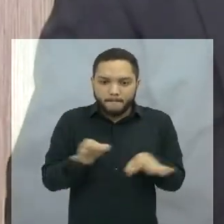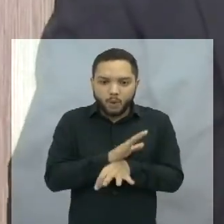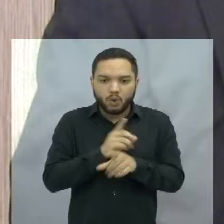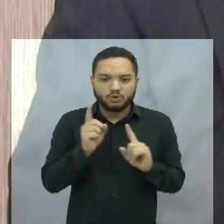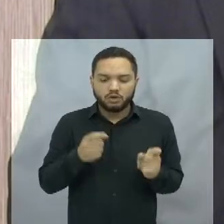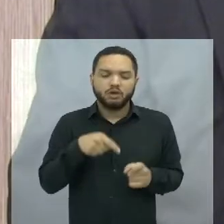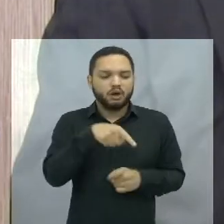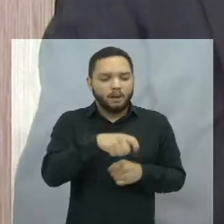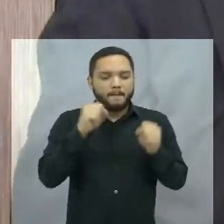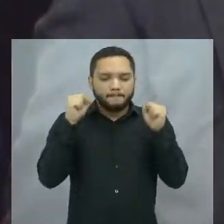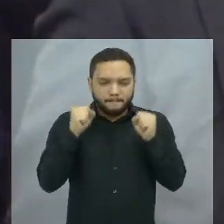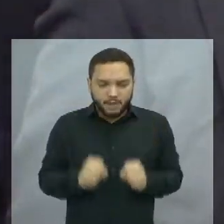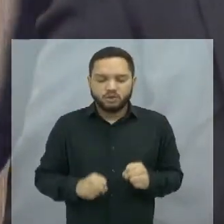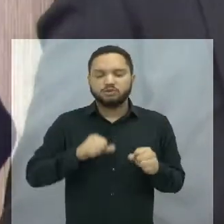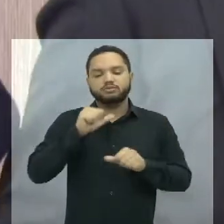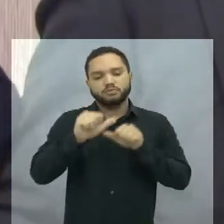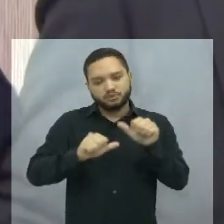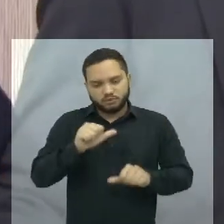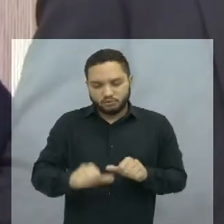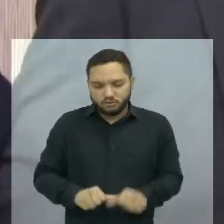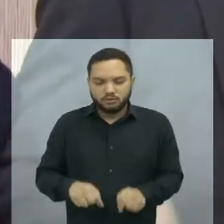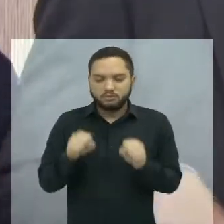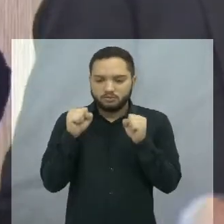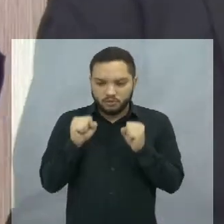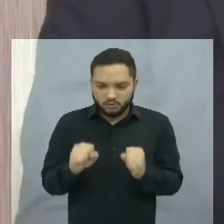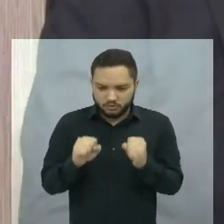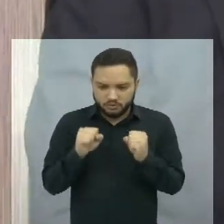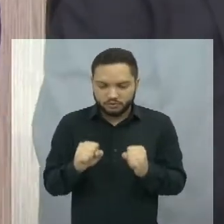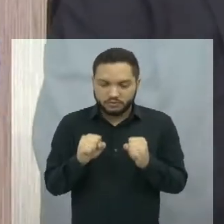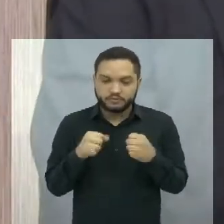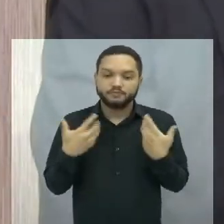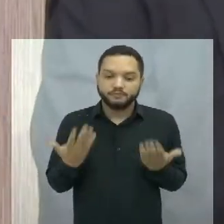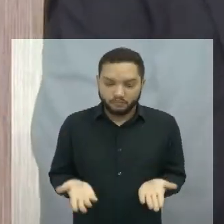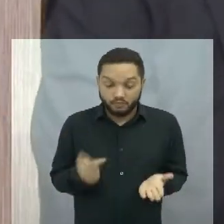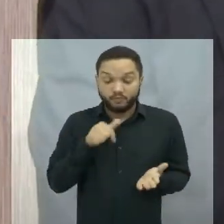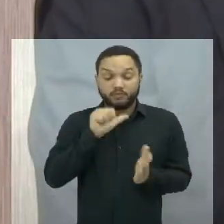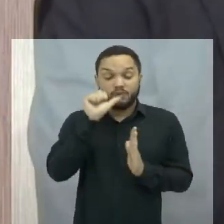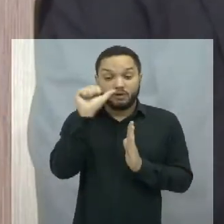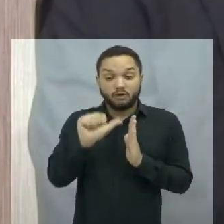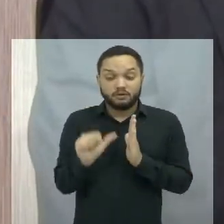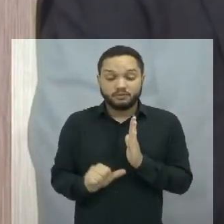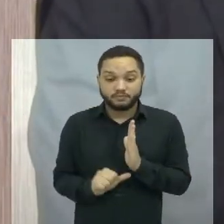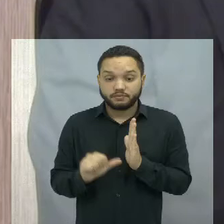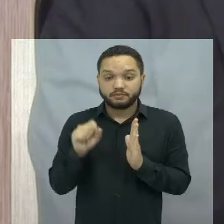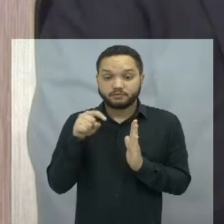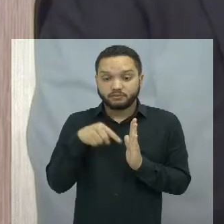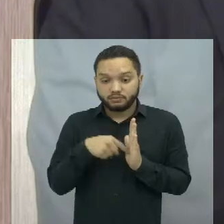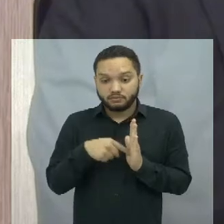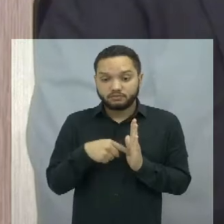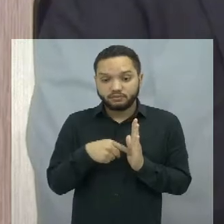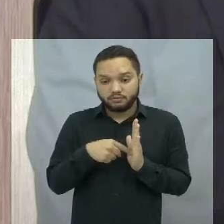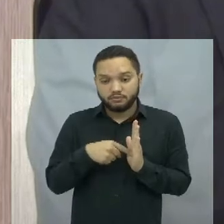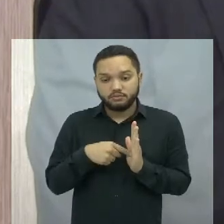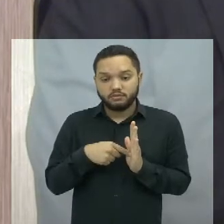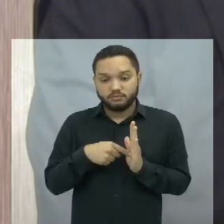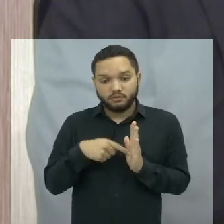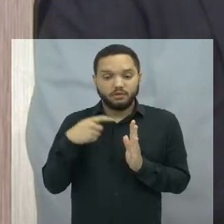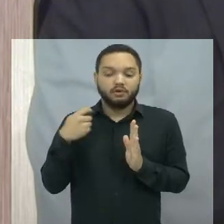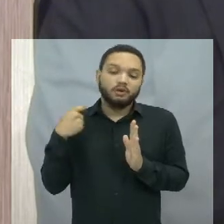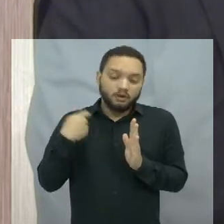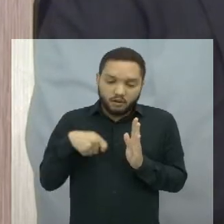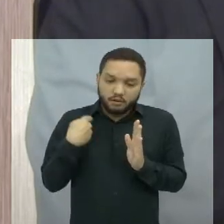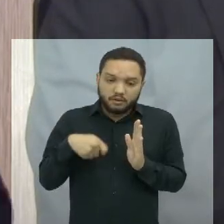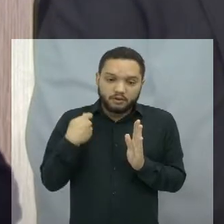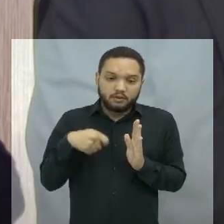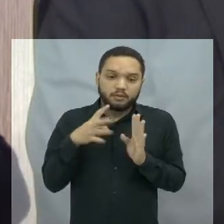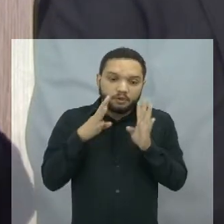de mudanças, ele é passível de alterações, e essas alterações, para serem feitas, certamente levarão em